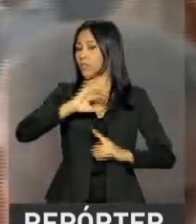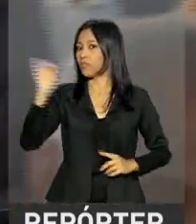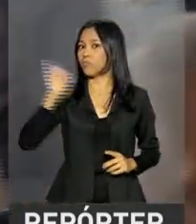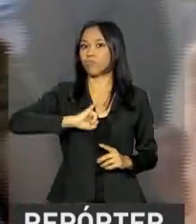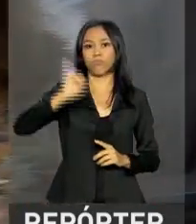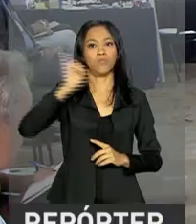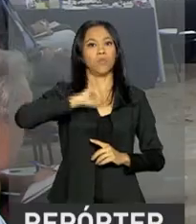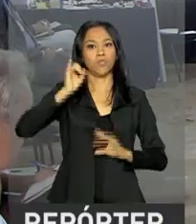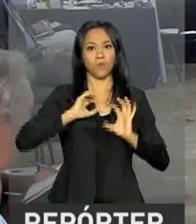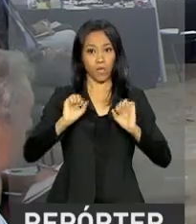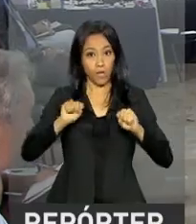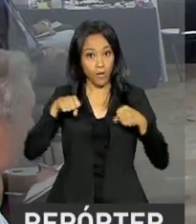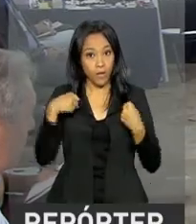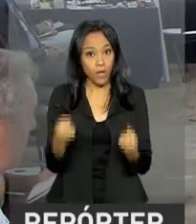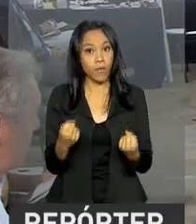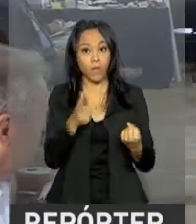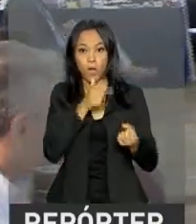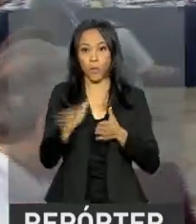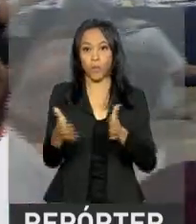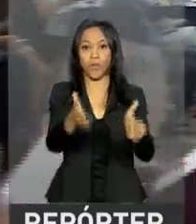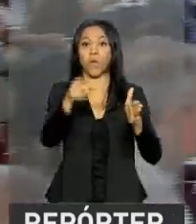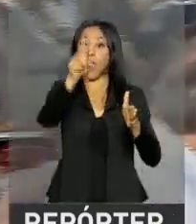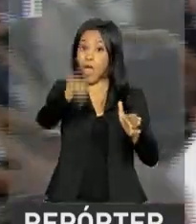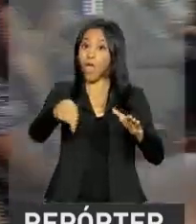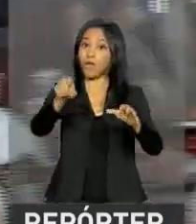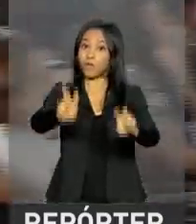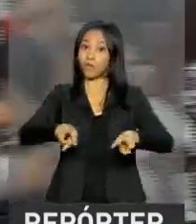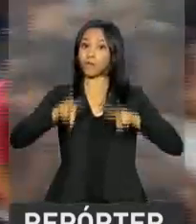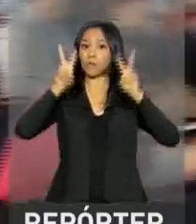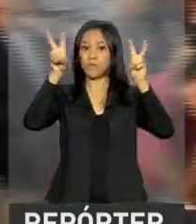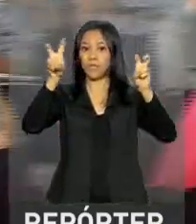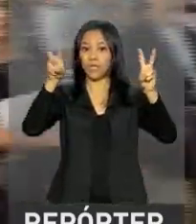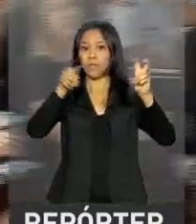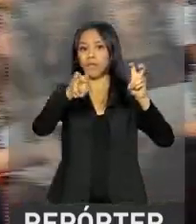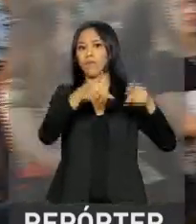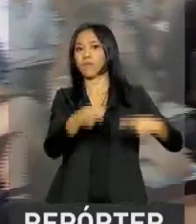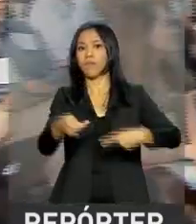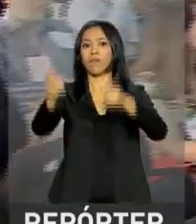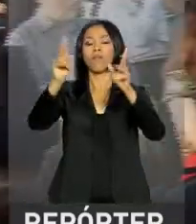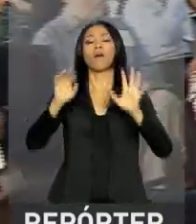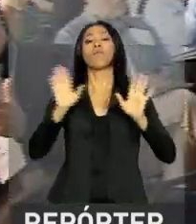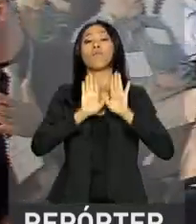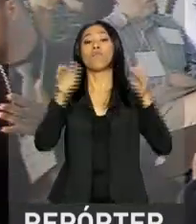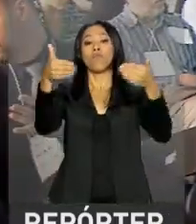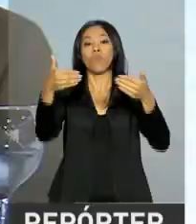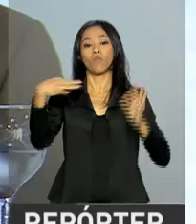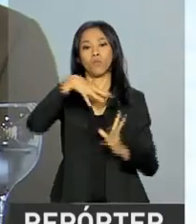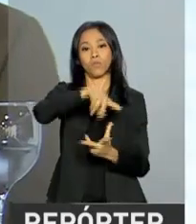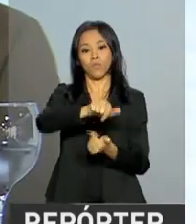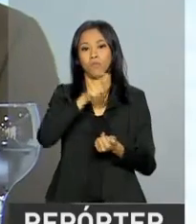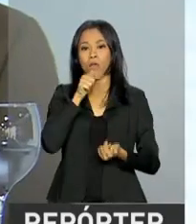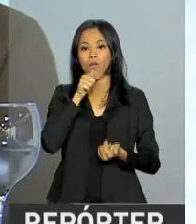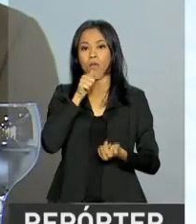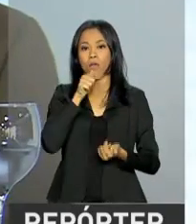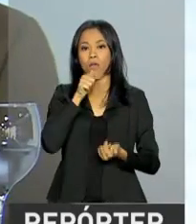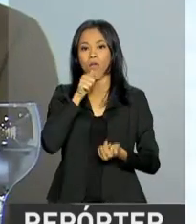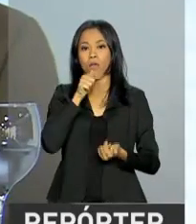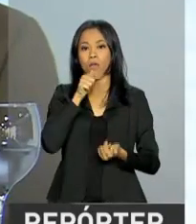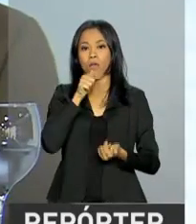urbanos o assunto será um dos temas abordados no fórum mundial da água que vai ser realizada em brasília entre os dias 18 e